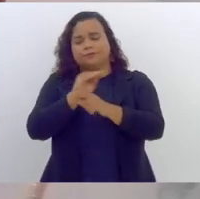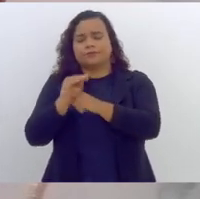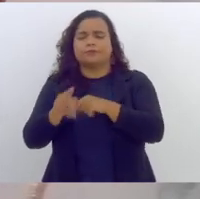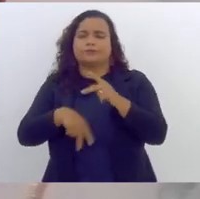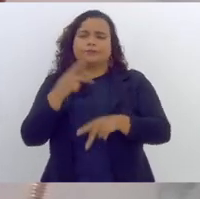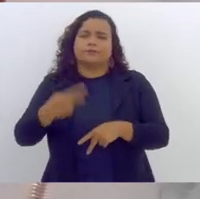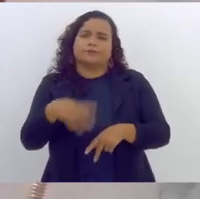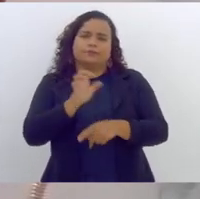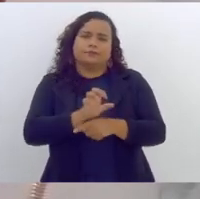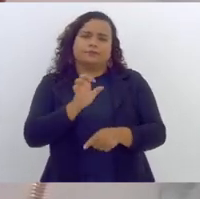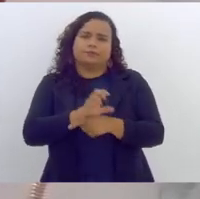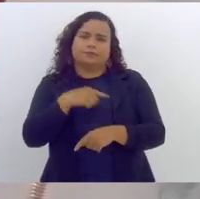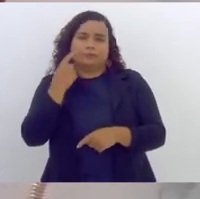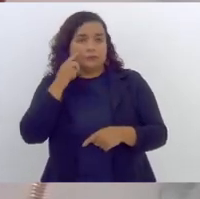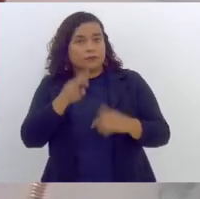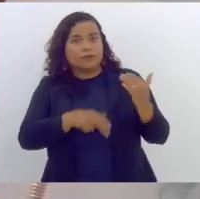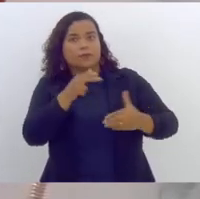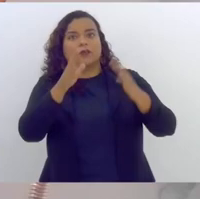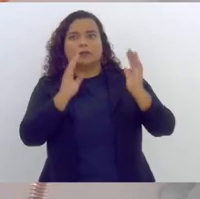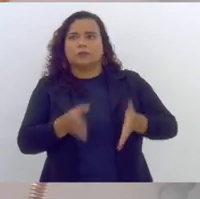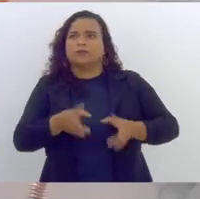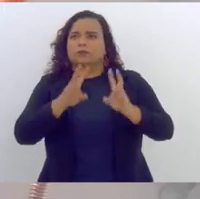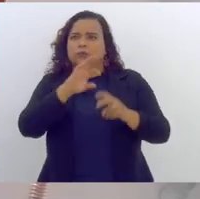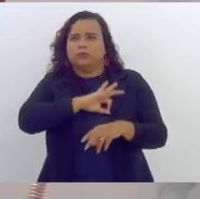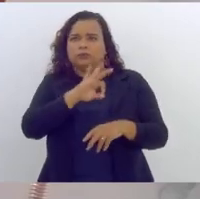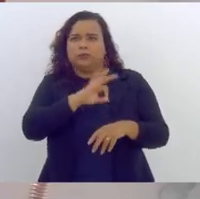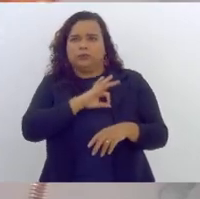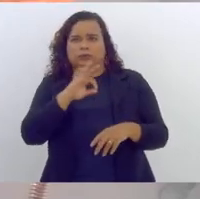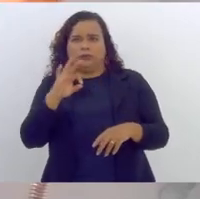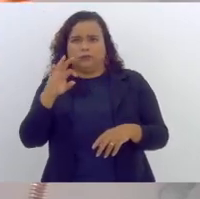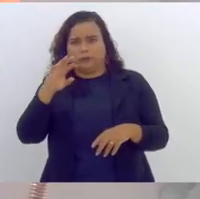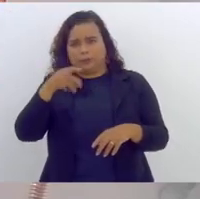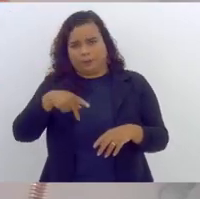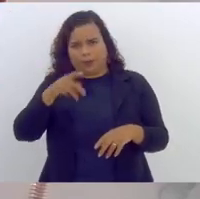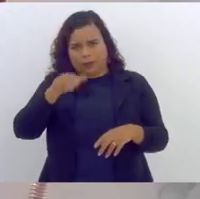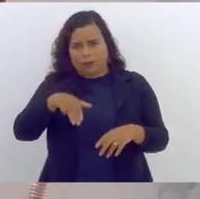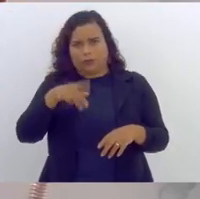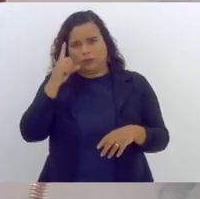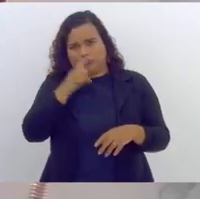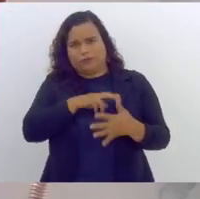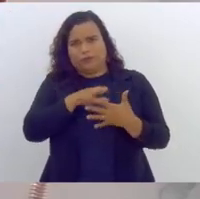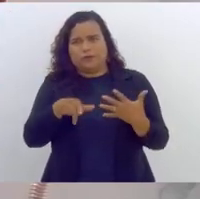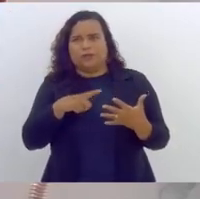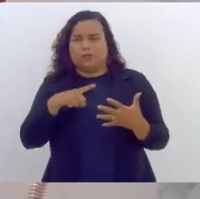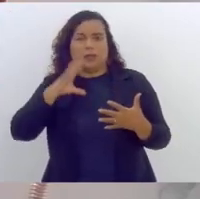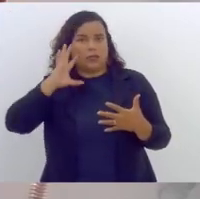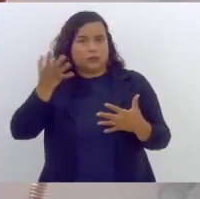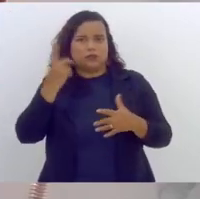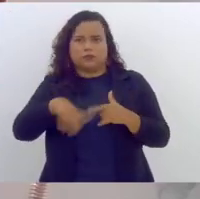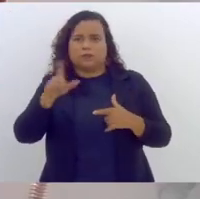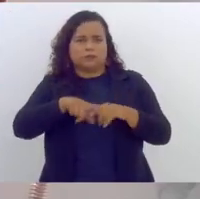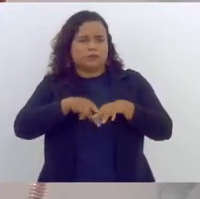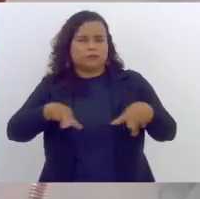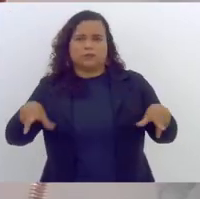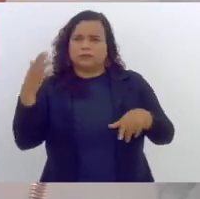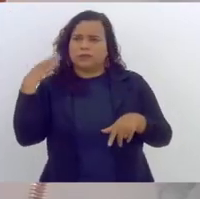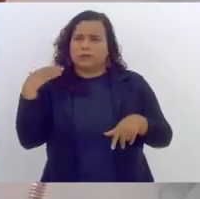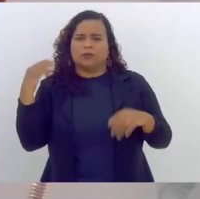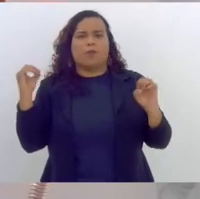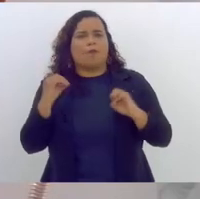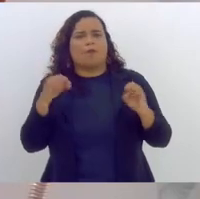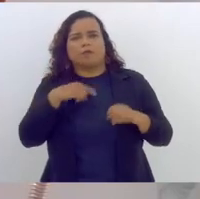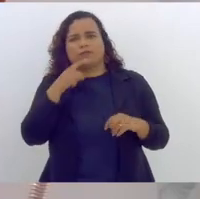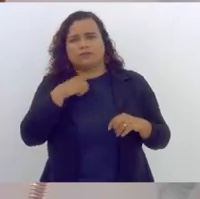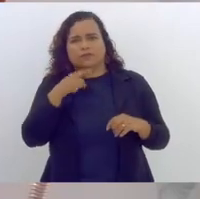Olha como a gente já avançou em relação a polícia militar que com toda dificuldade mas resolvemos questões insolúveis muito mais do